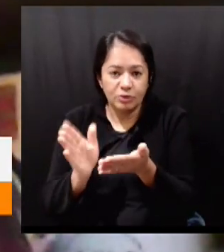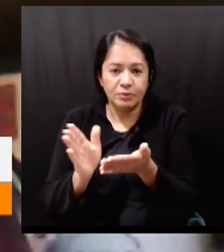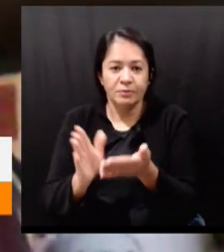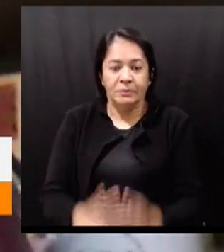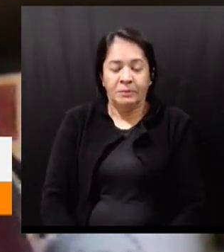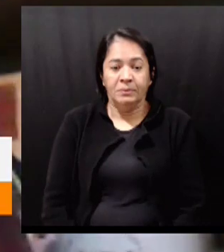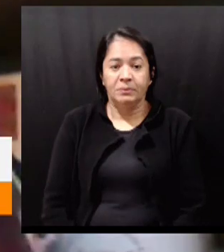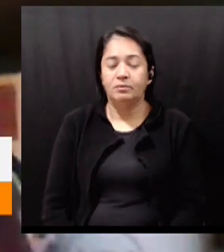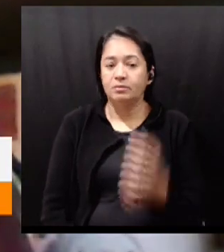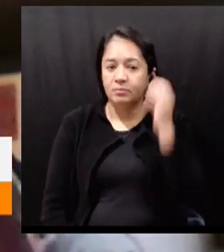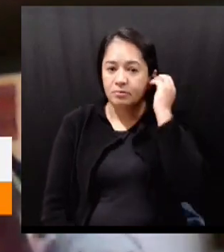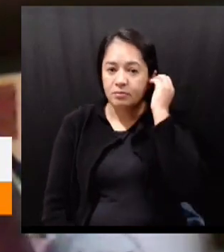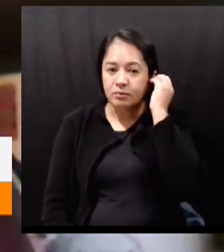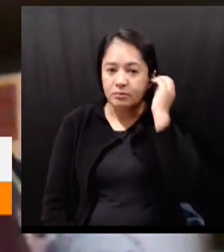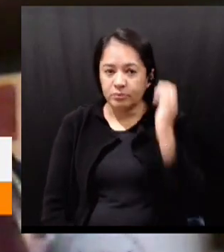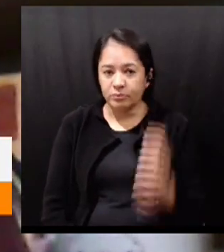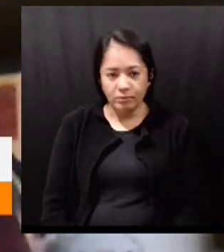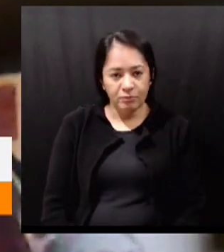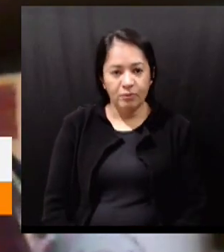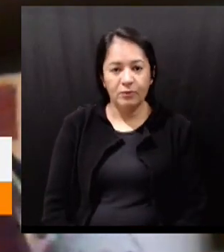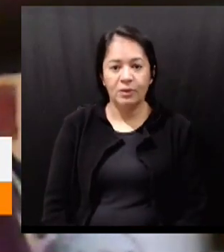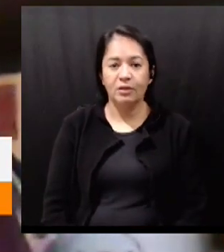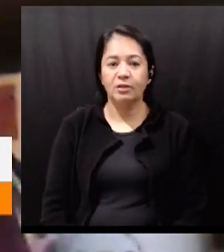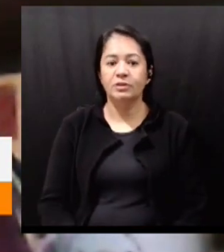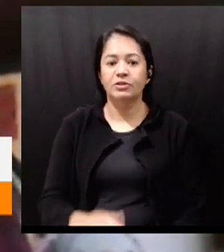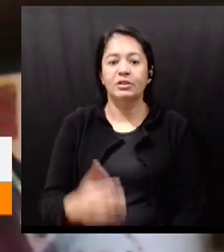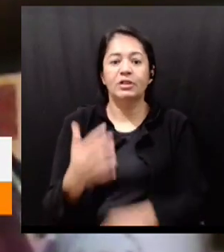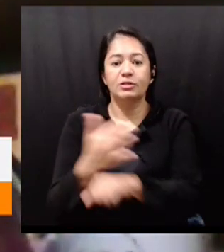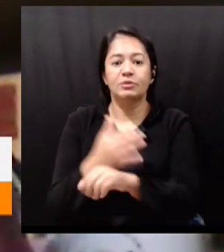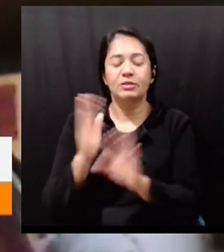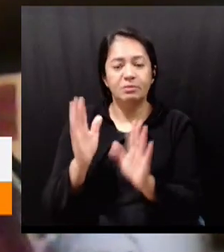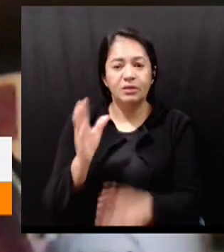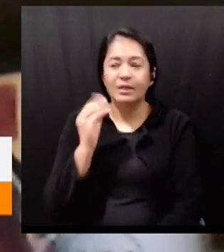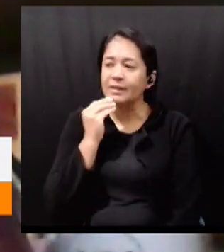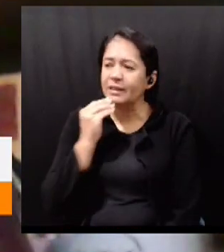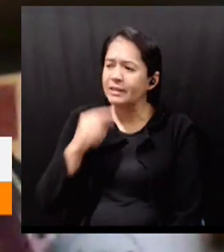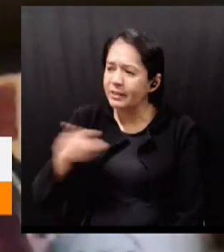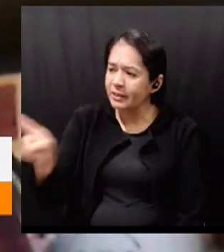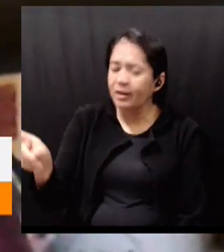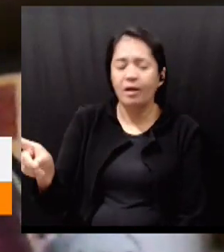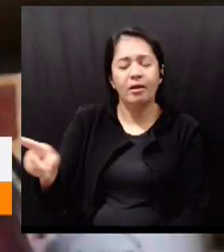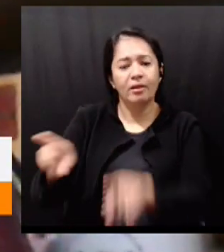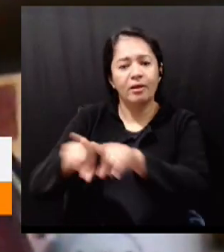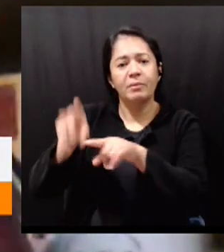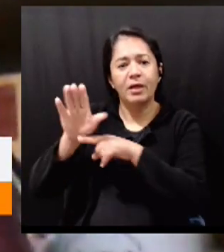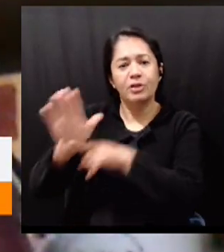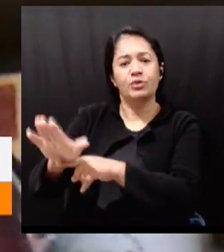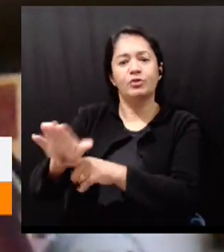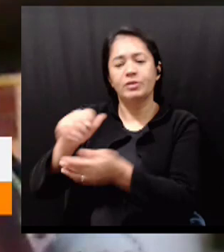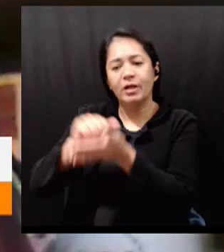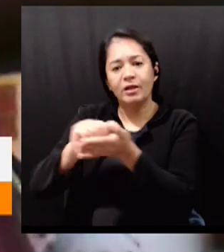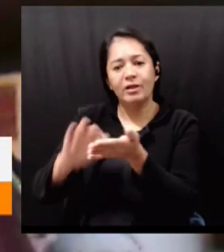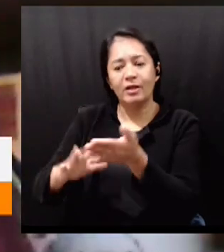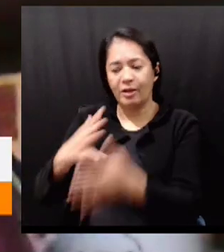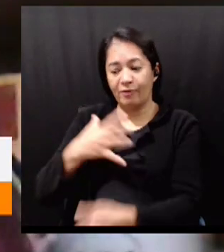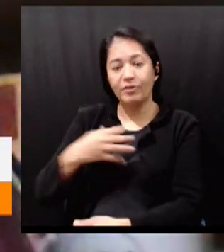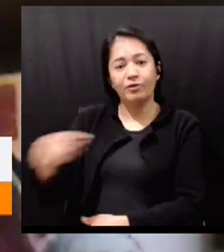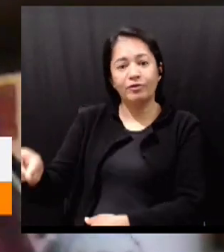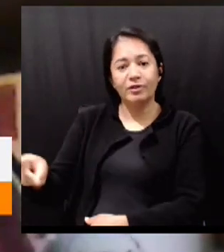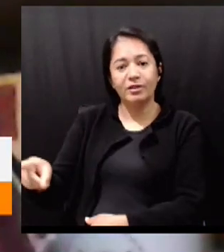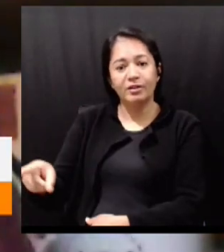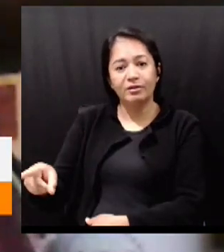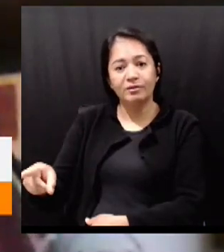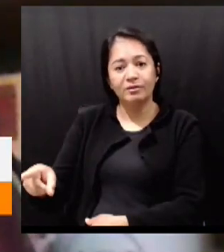dia. Ela já dá conta também, já tenta ir lá, né, auxiliar nisso. E às vezes o